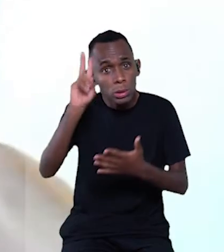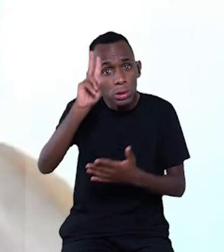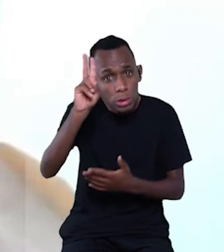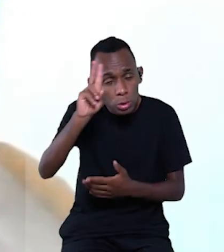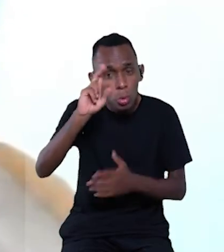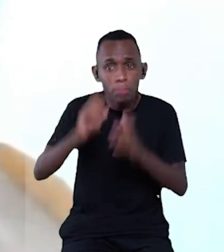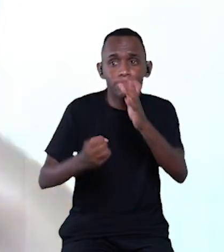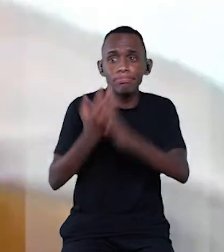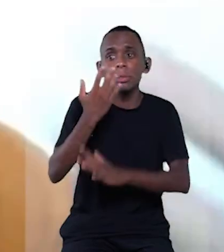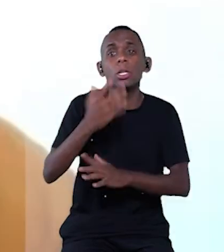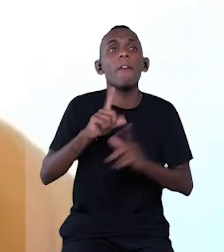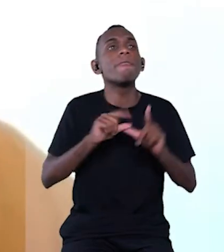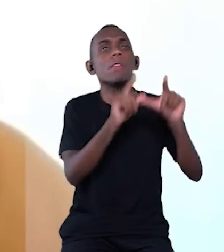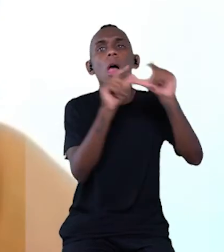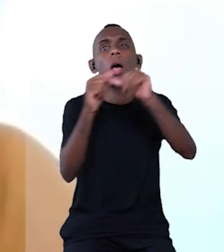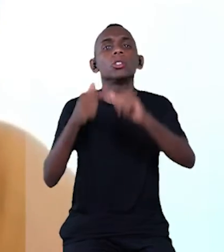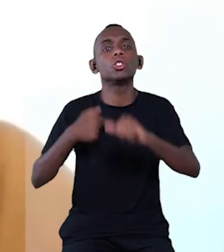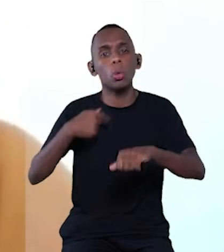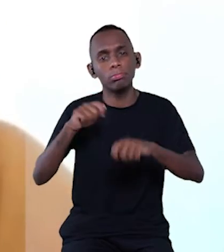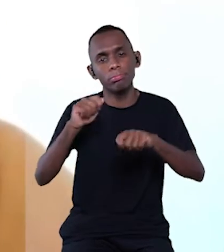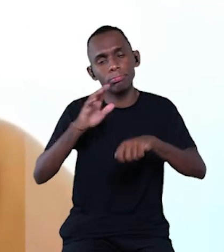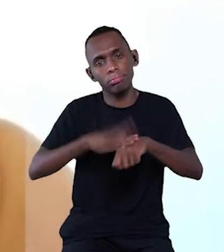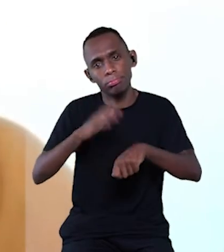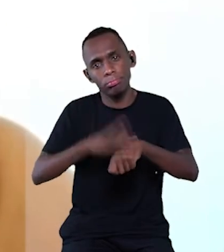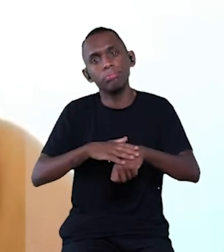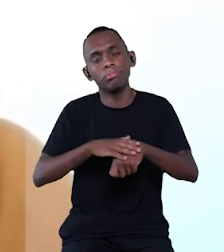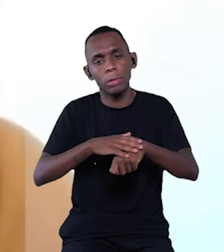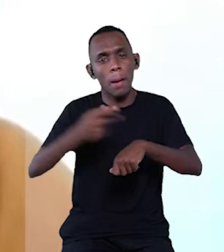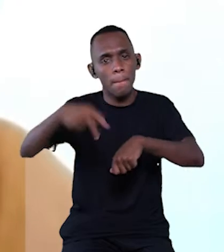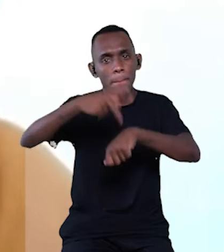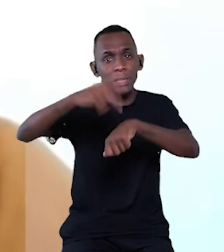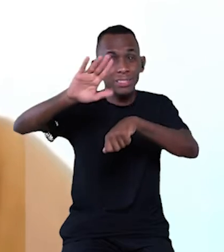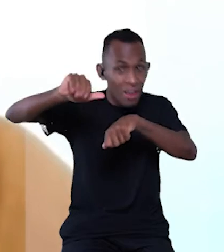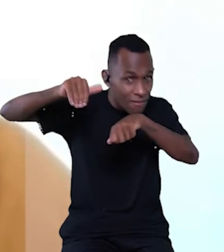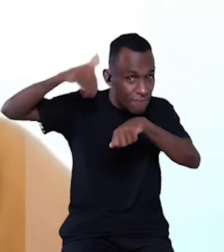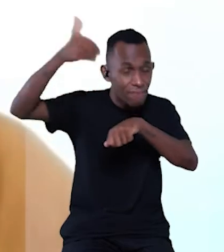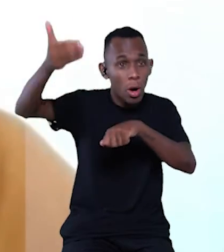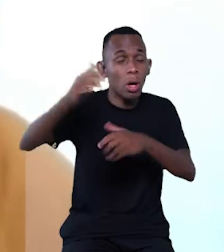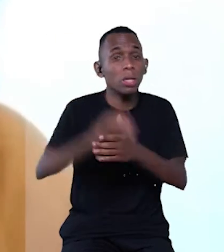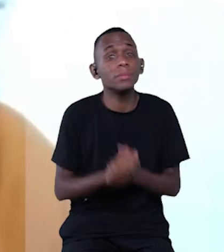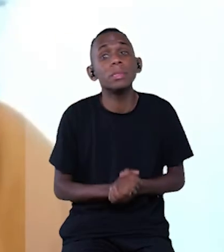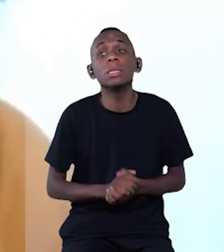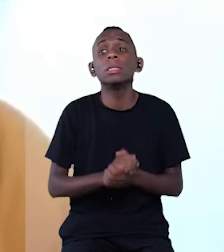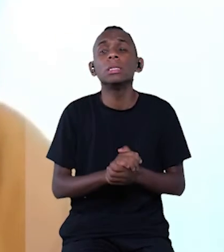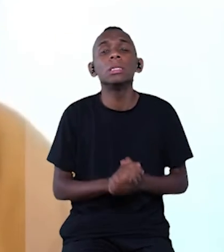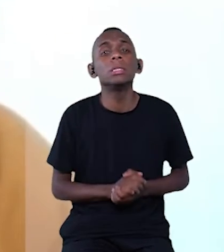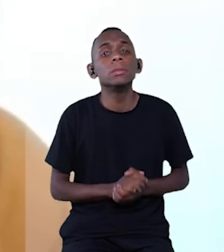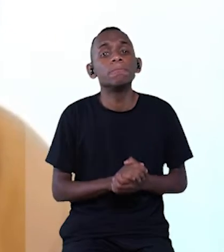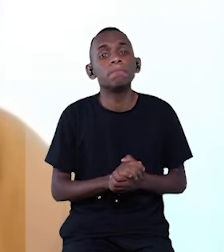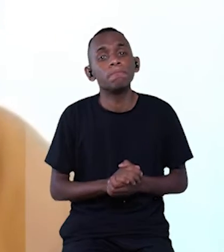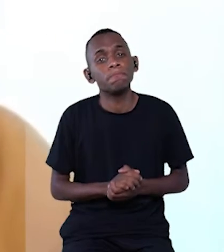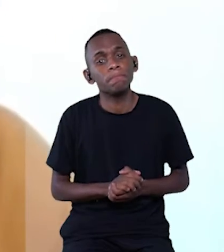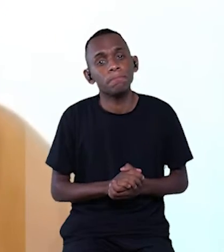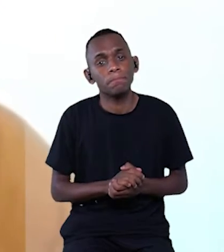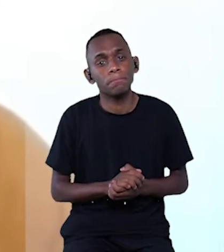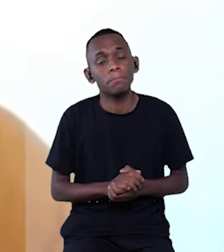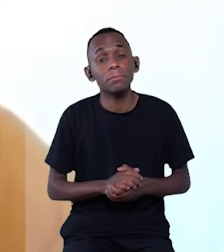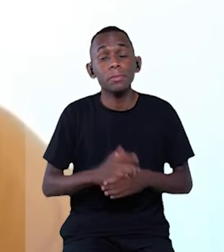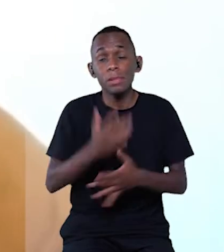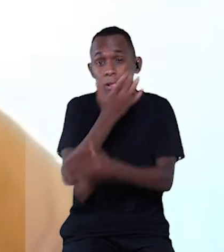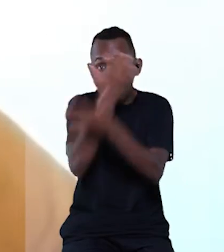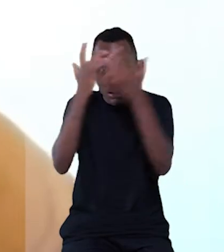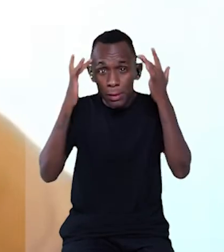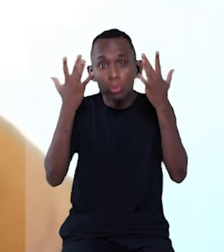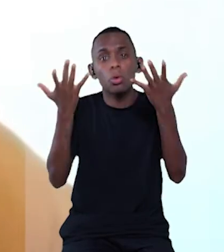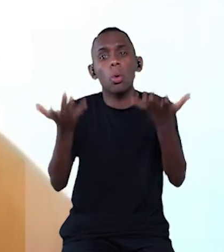também criadas em algumas viagens que eu fiz, países como Marrocos, Inglaterra e Cuba, e essas pessoas